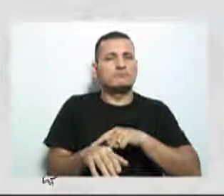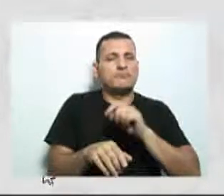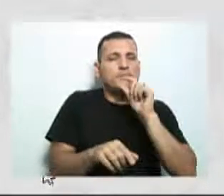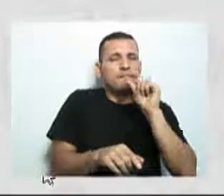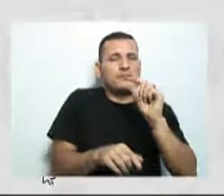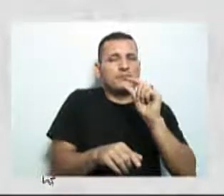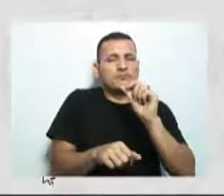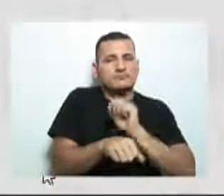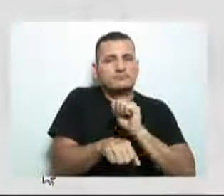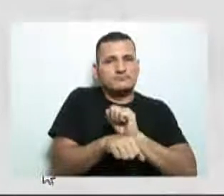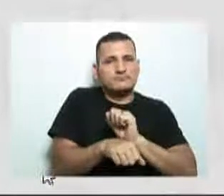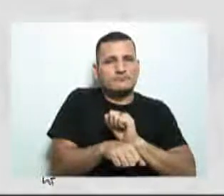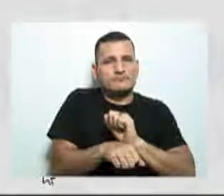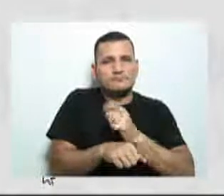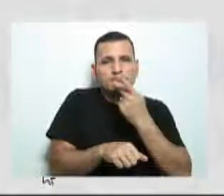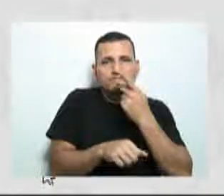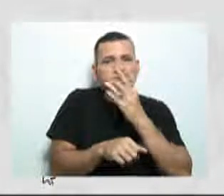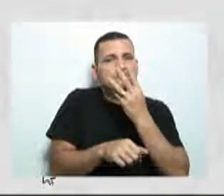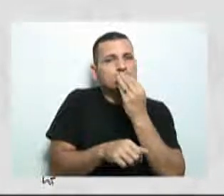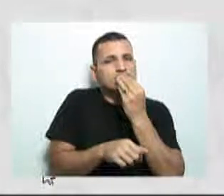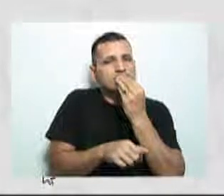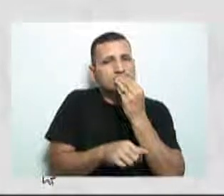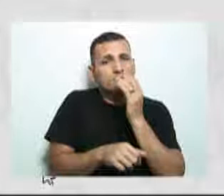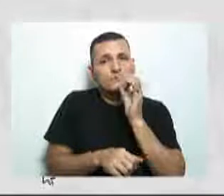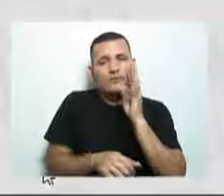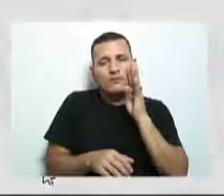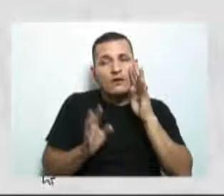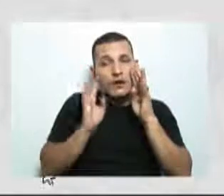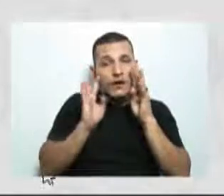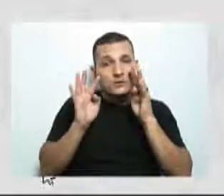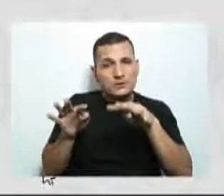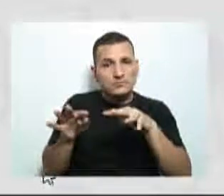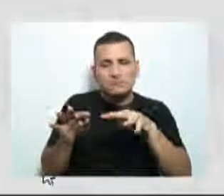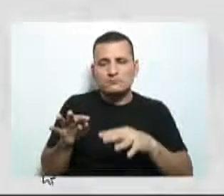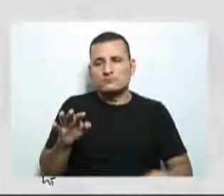apenas ouvindo a outra parte. Isso pode ser mais